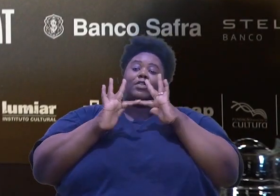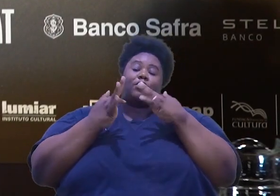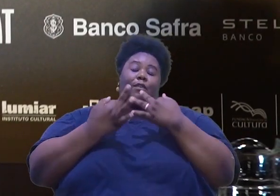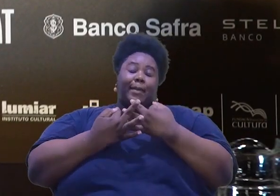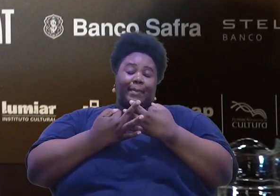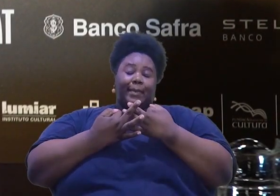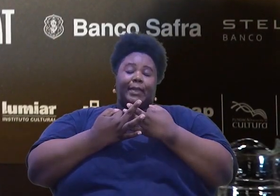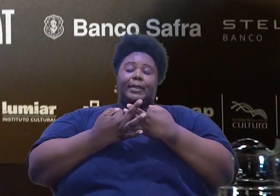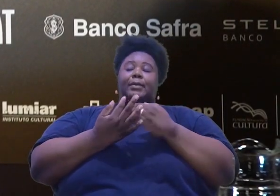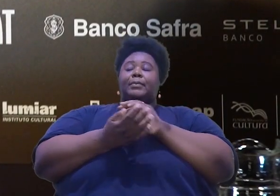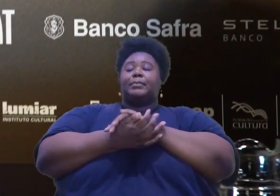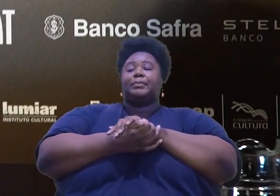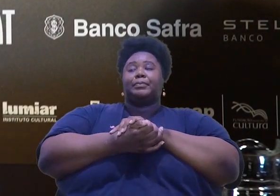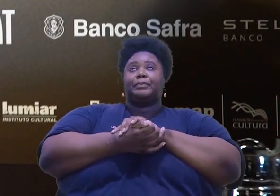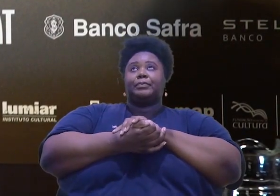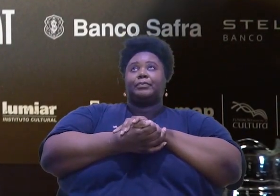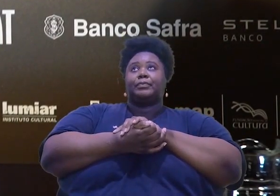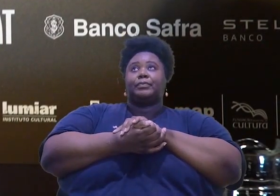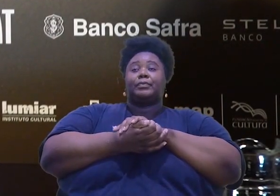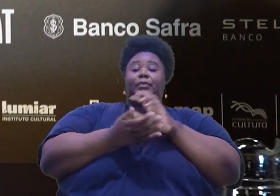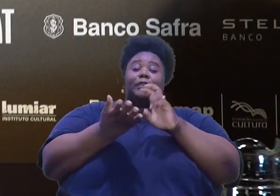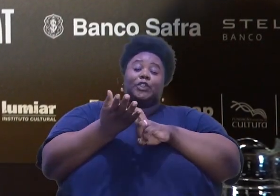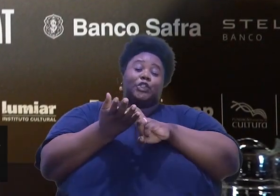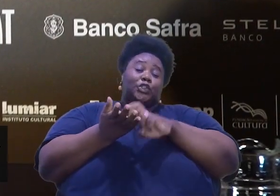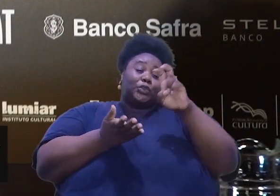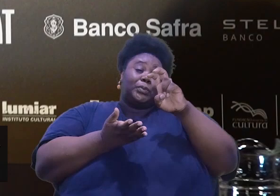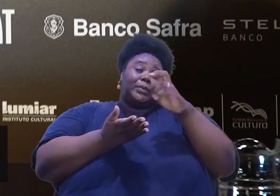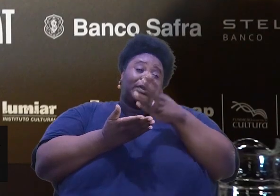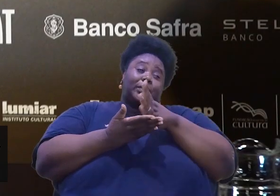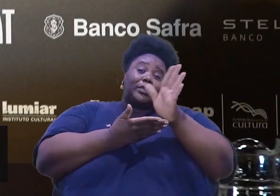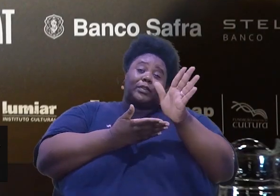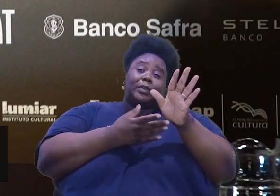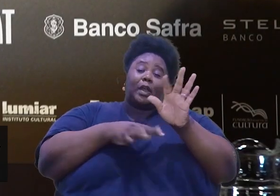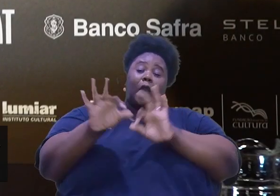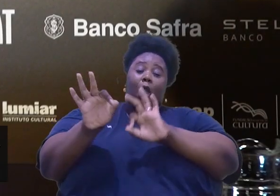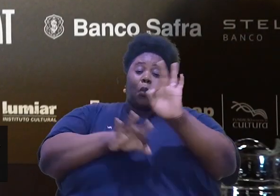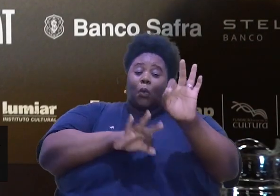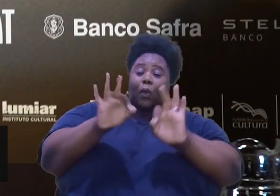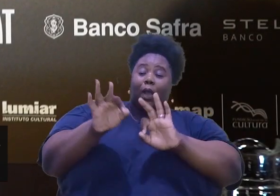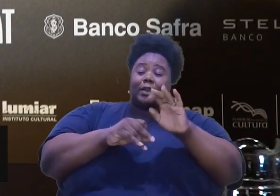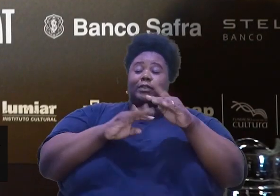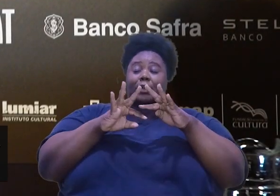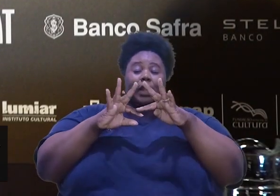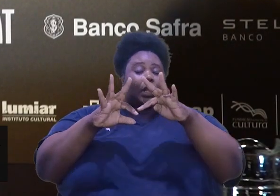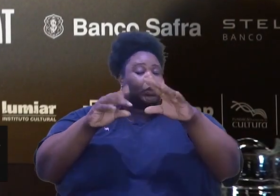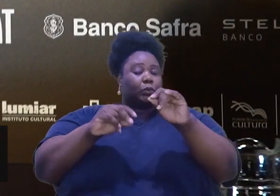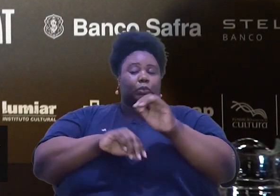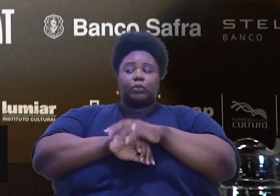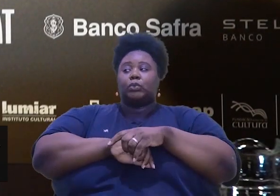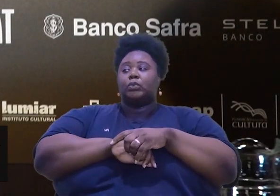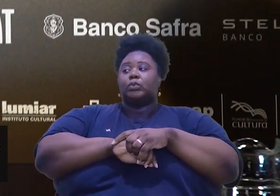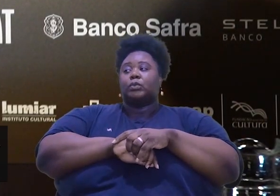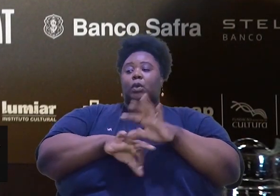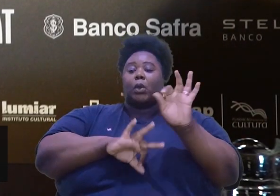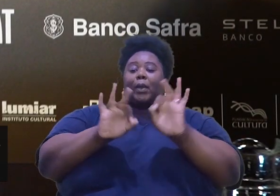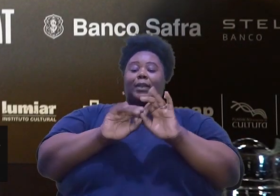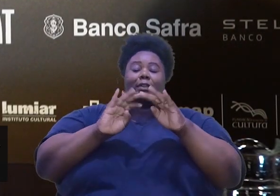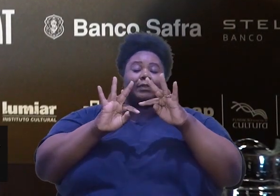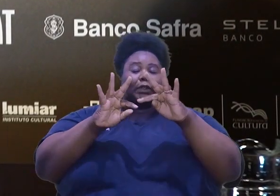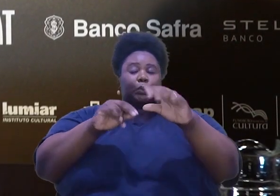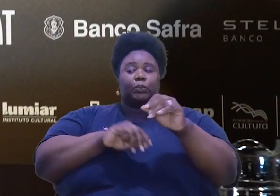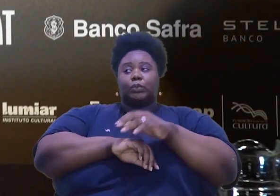família, de manhã eu saía, deixava tudo organizado, era um casal, deixava tudo